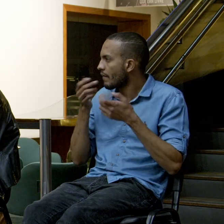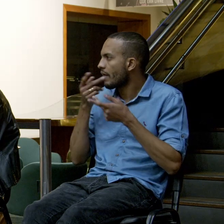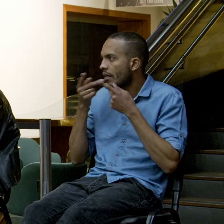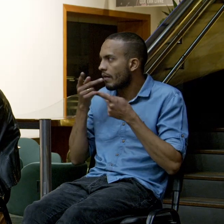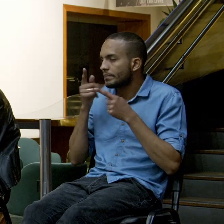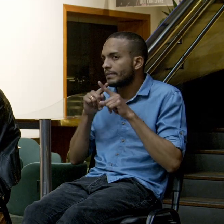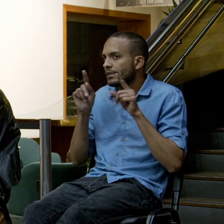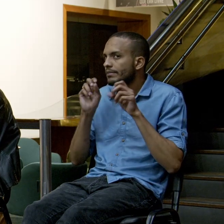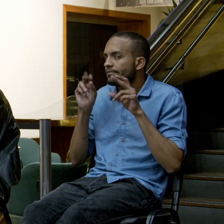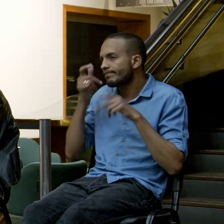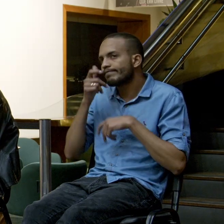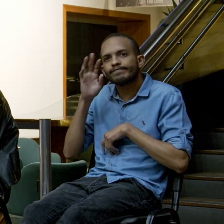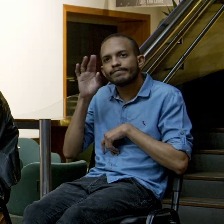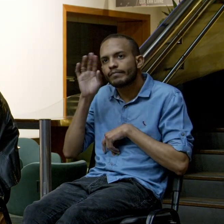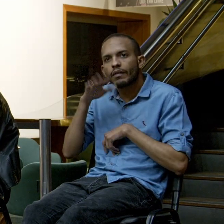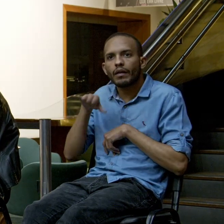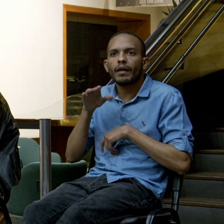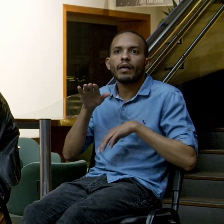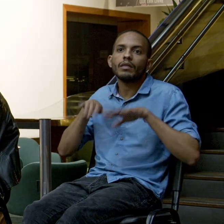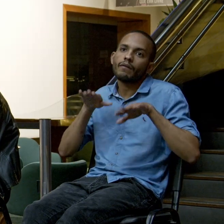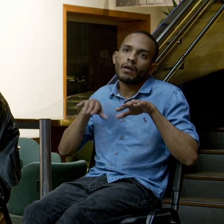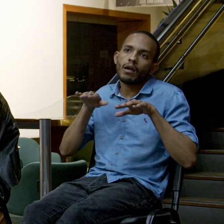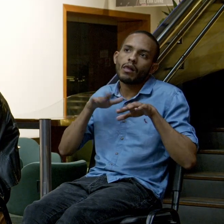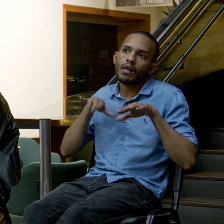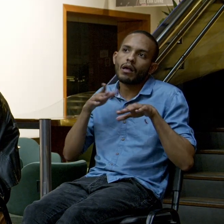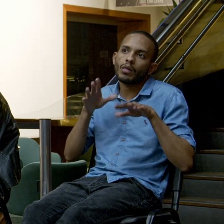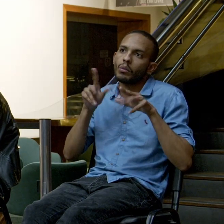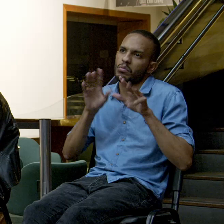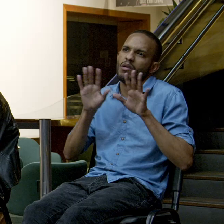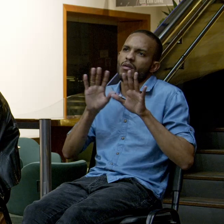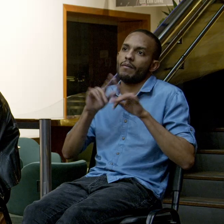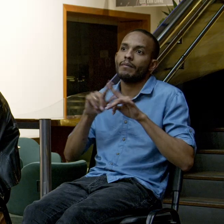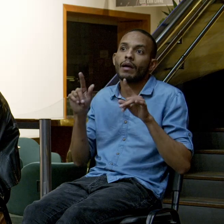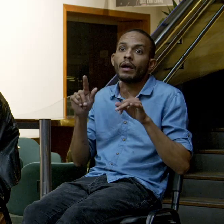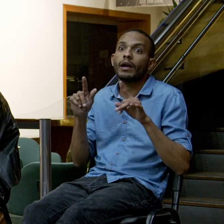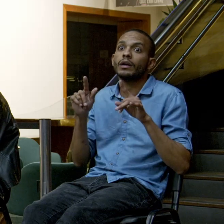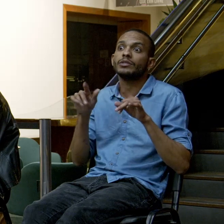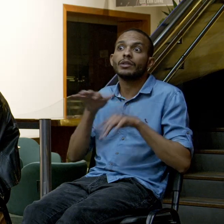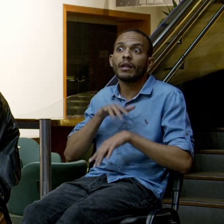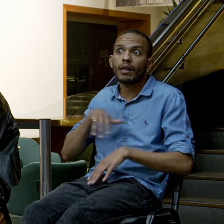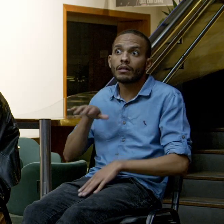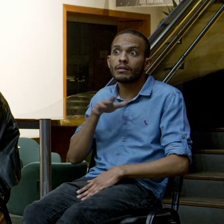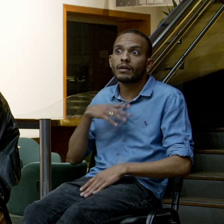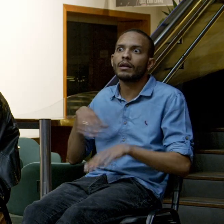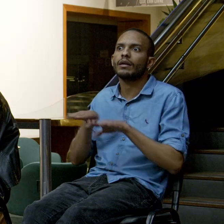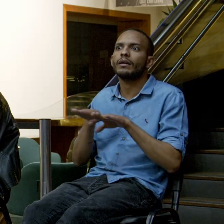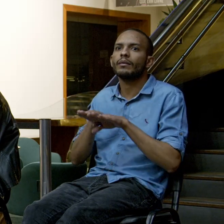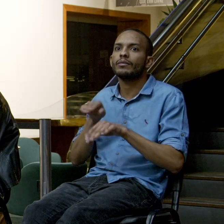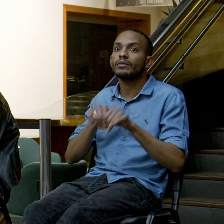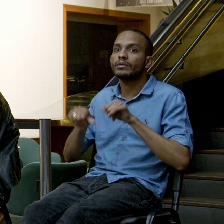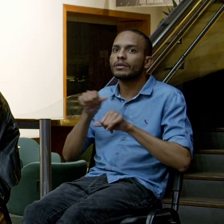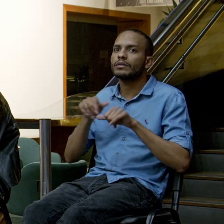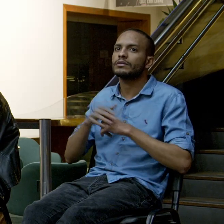mas fico pensando que talvez uma parte, claro que não é tudo, né? Acho que não dá para generalizar, mas uma parte da